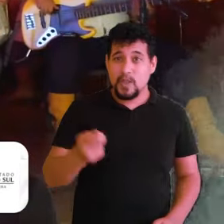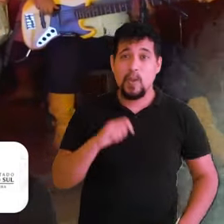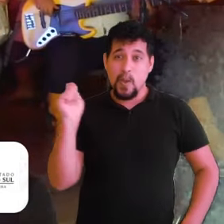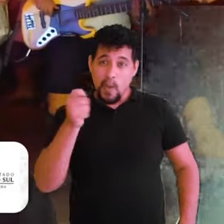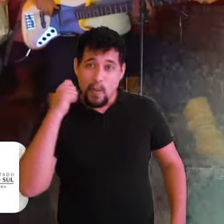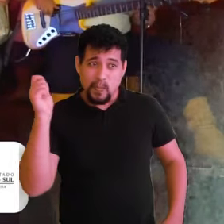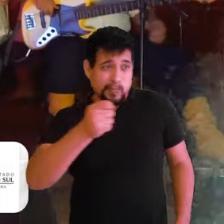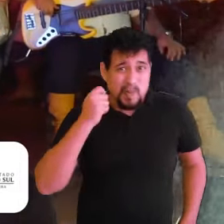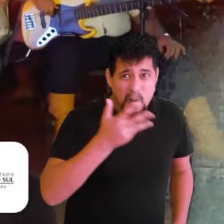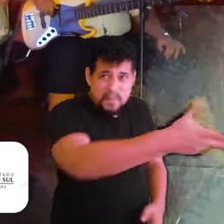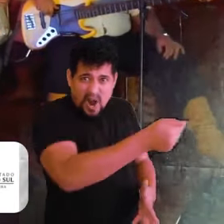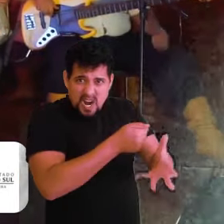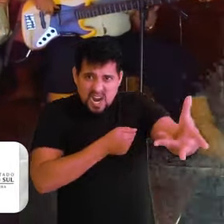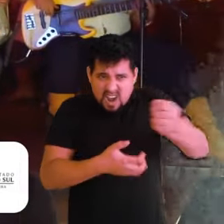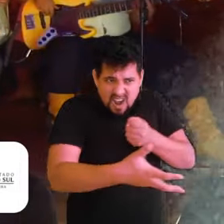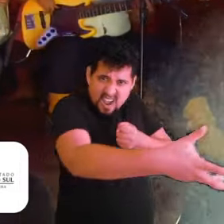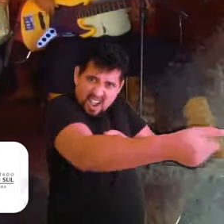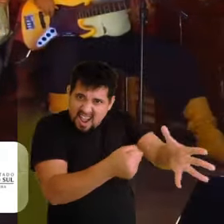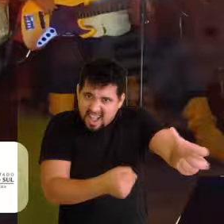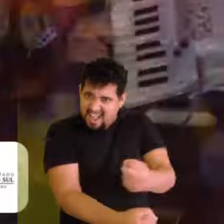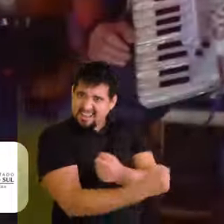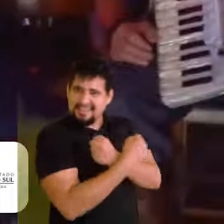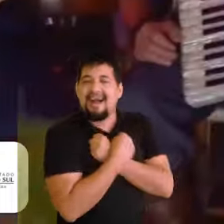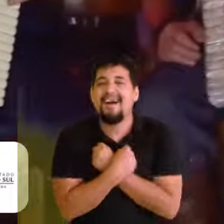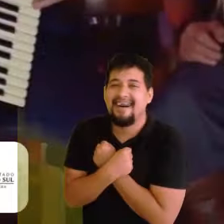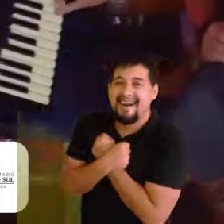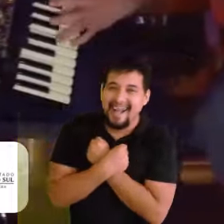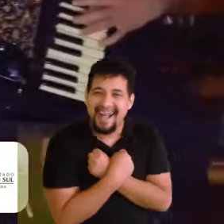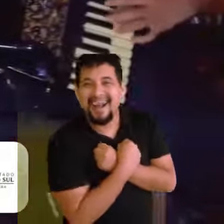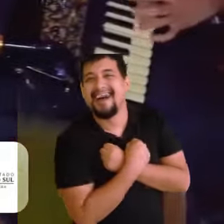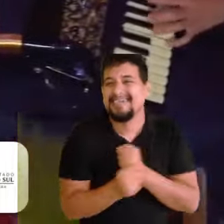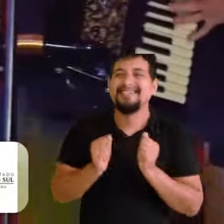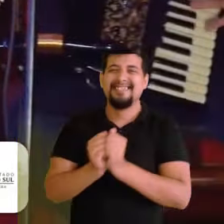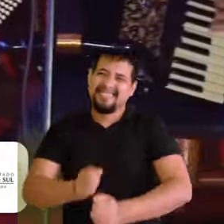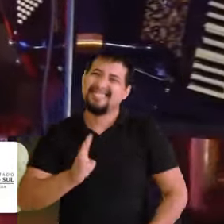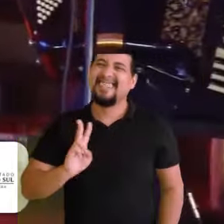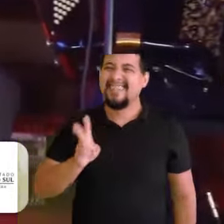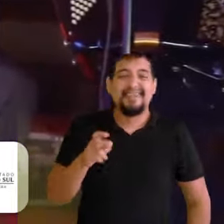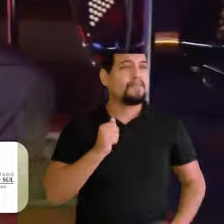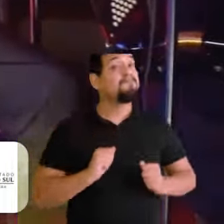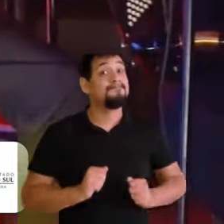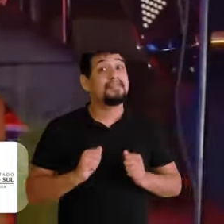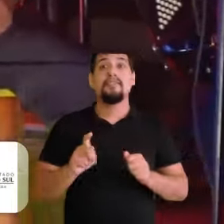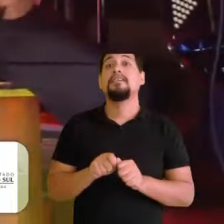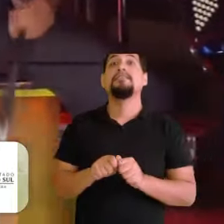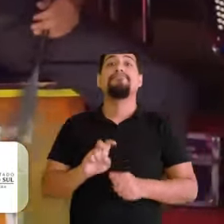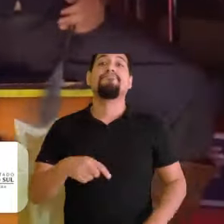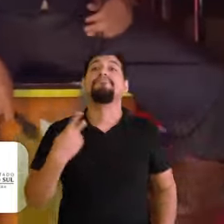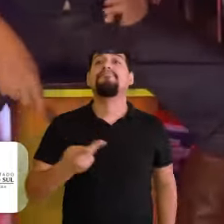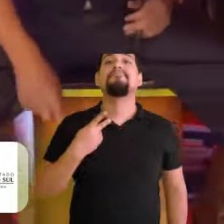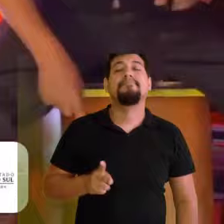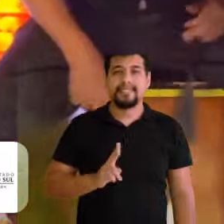essa mulherada bonita comigo. Ah, se eu pudesse fazer o que eu sempre digo,